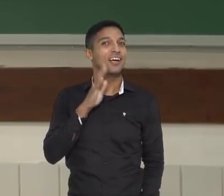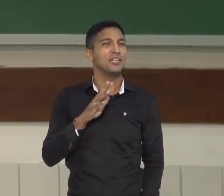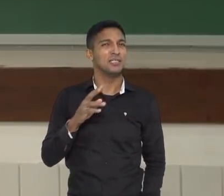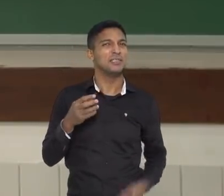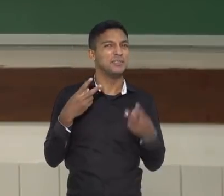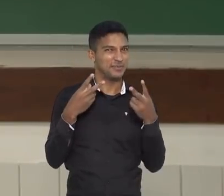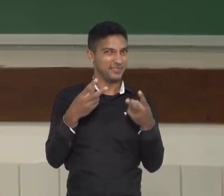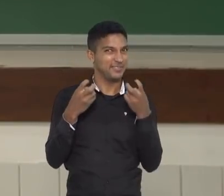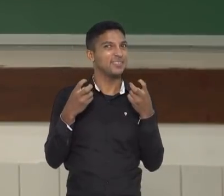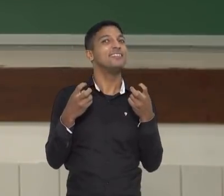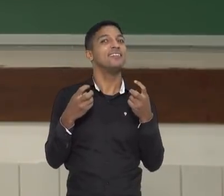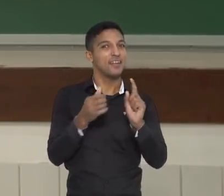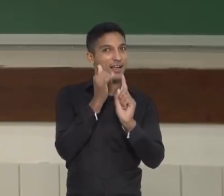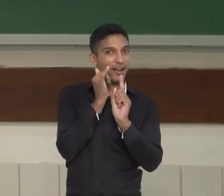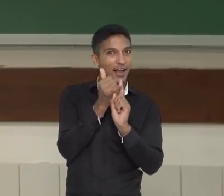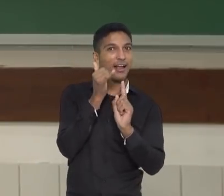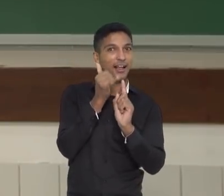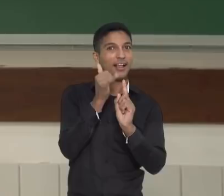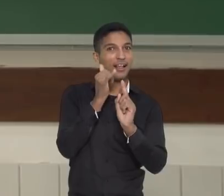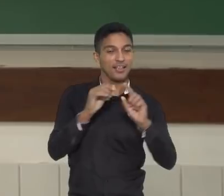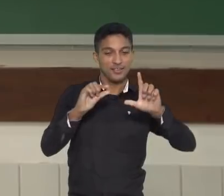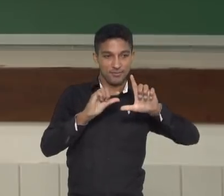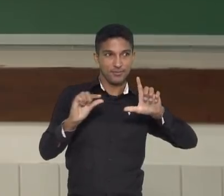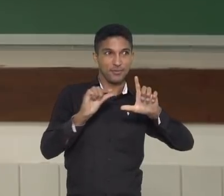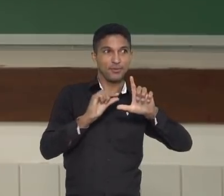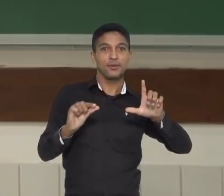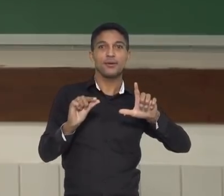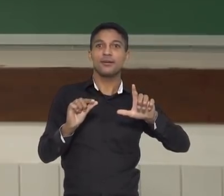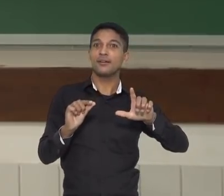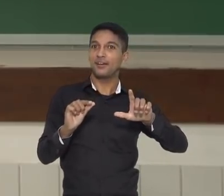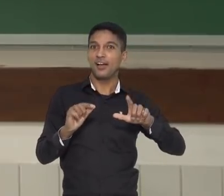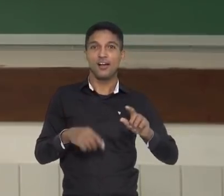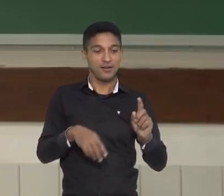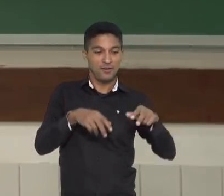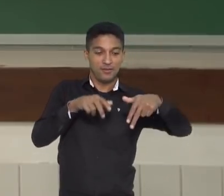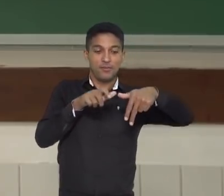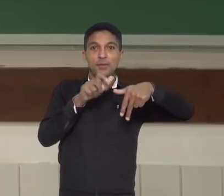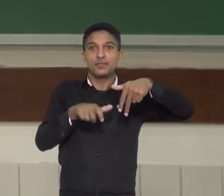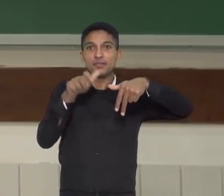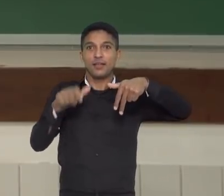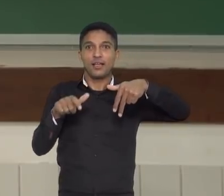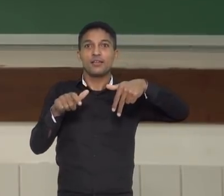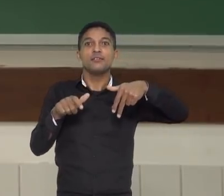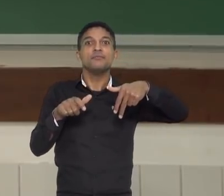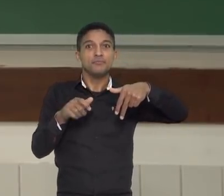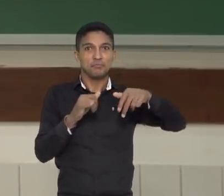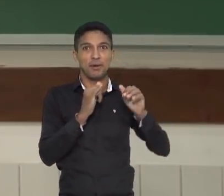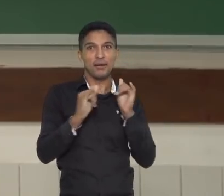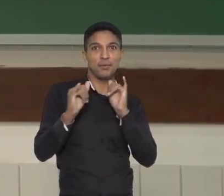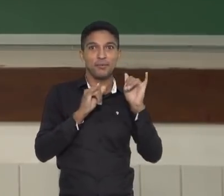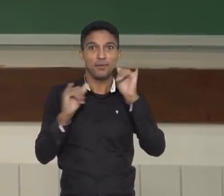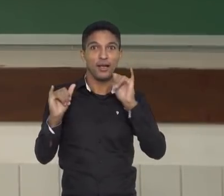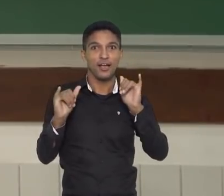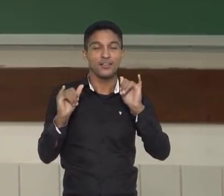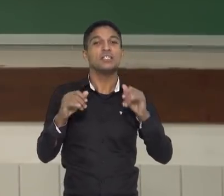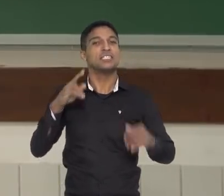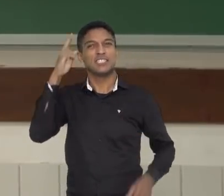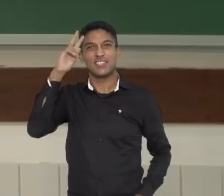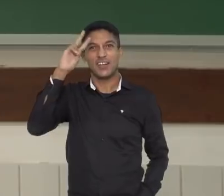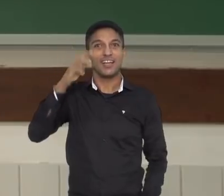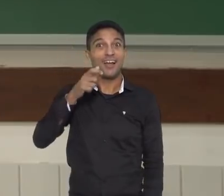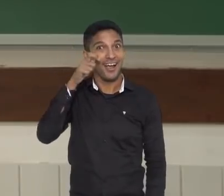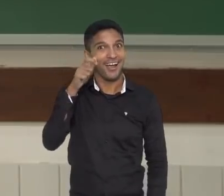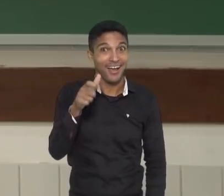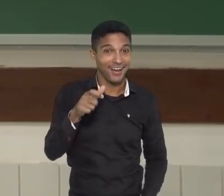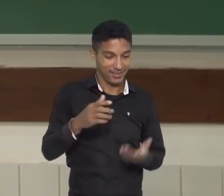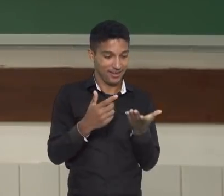sonora, a narração, aqui fazendo a voz dos personagens, deixa muito mais interessante, né, a